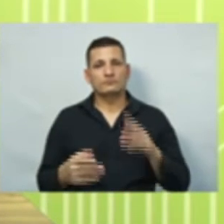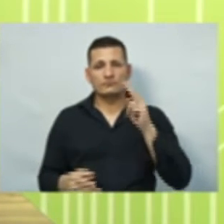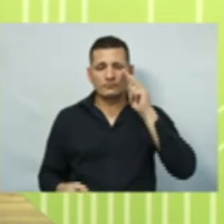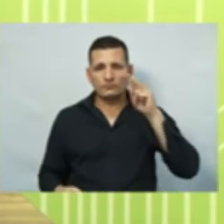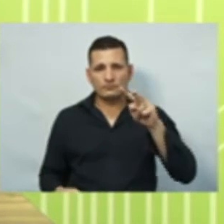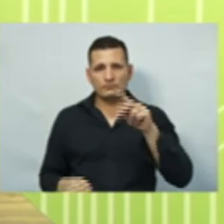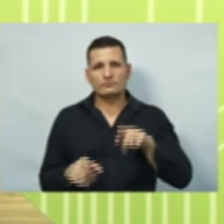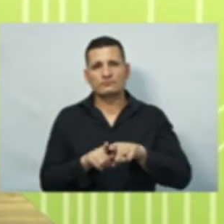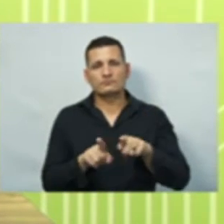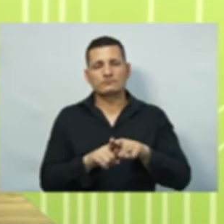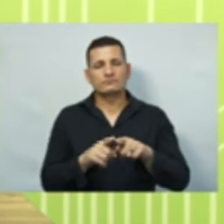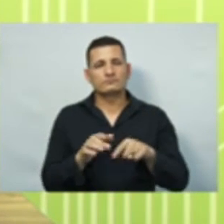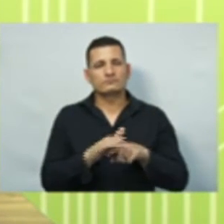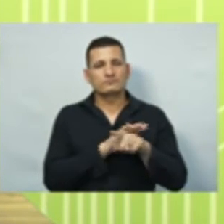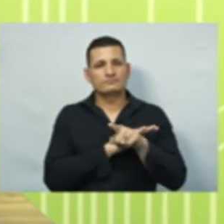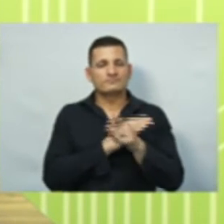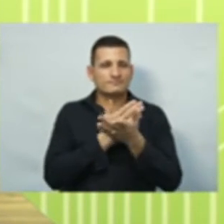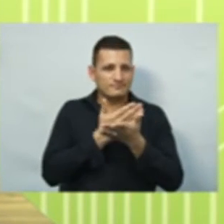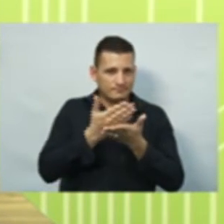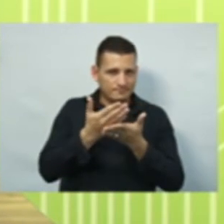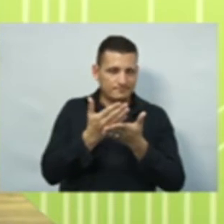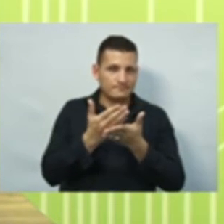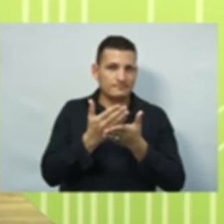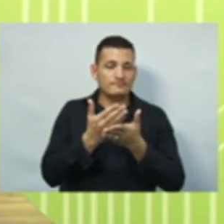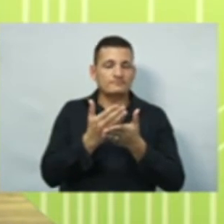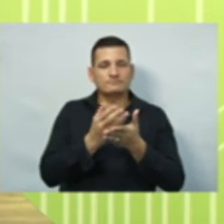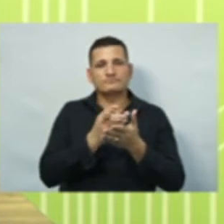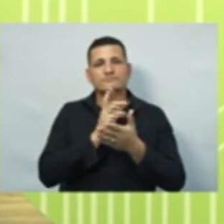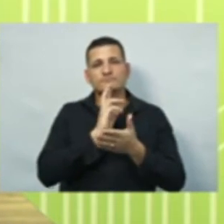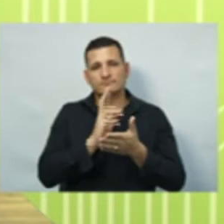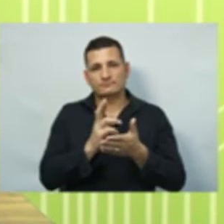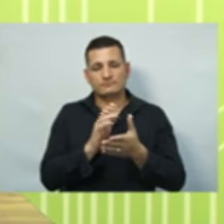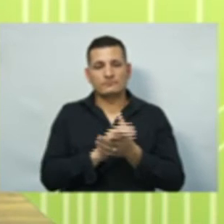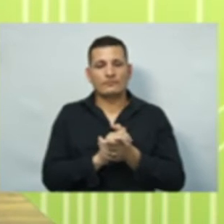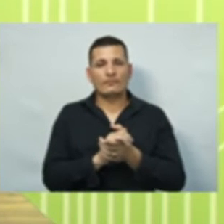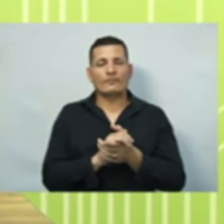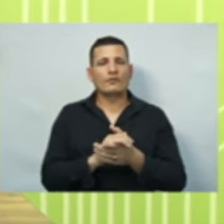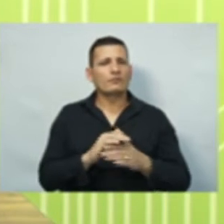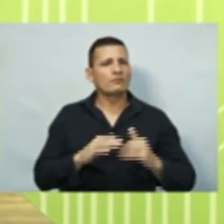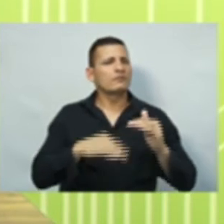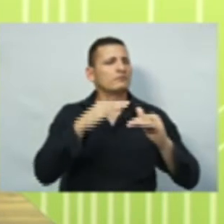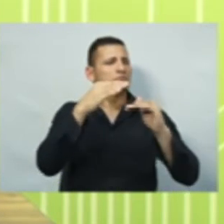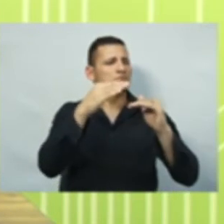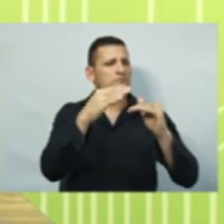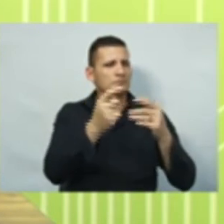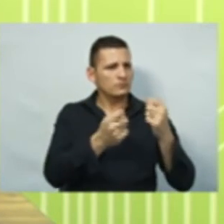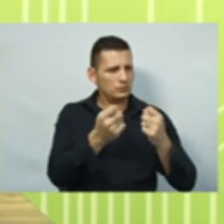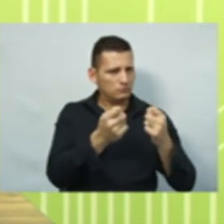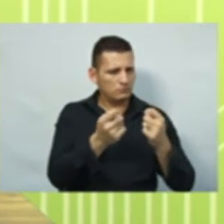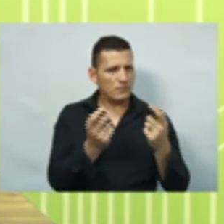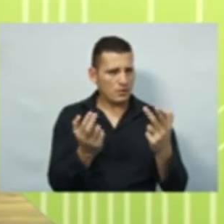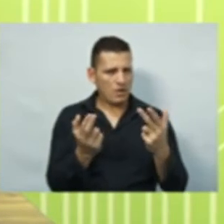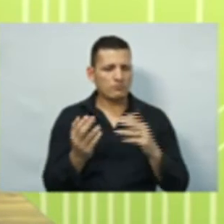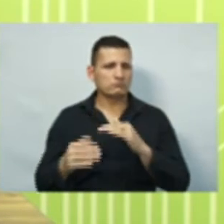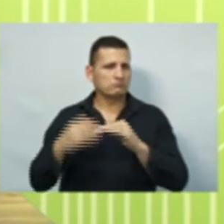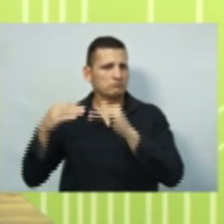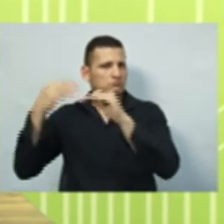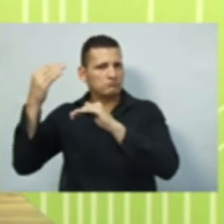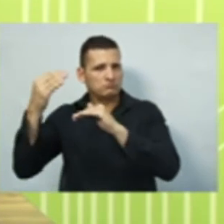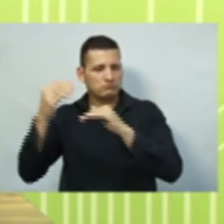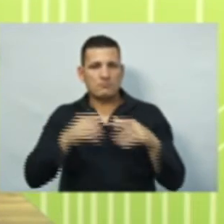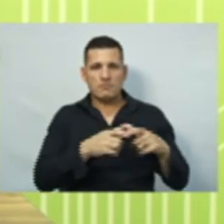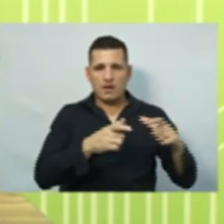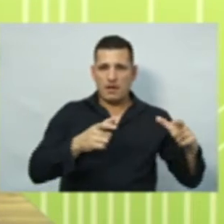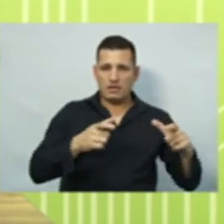aquela pergunta do começo da aula começa a ser respondida, né? Crescimento econômico é a mesma coisa que desenvolvimento econômico? O que